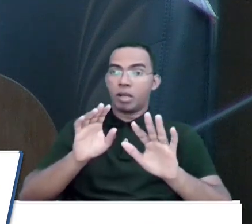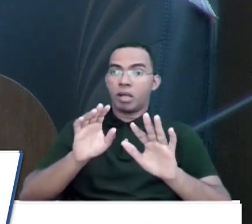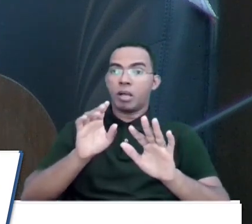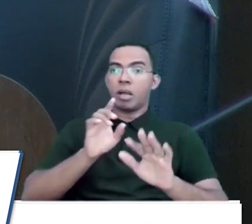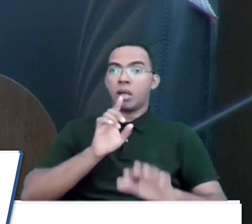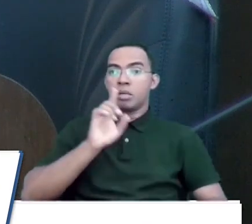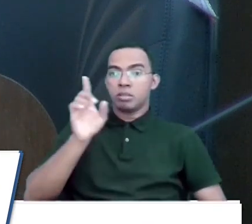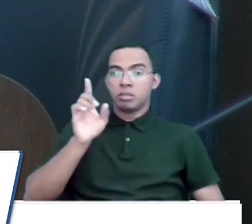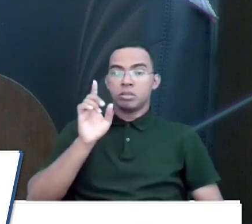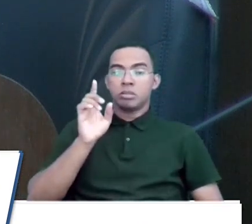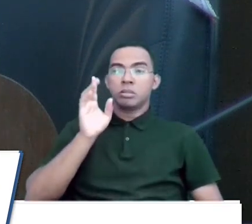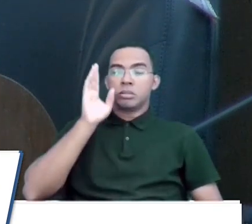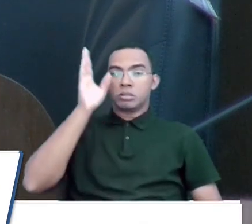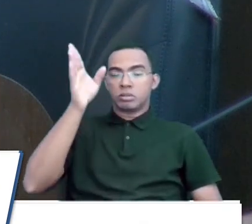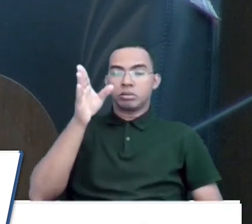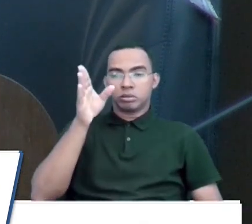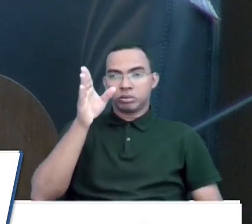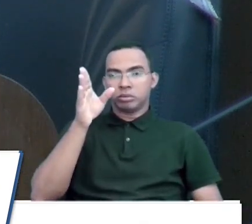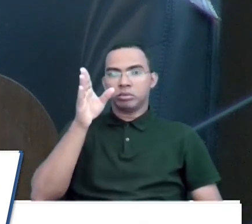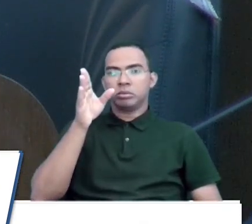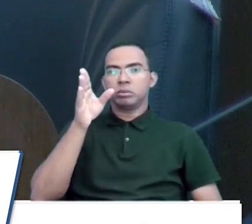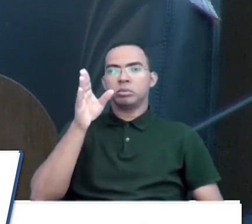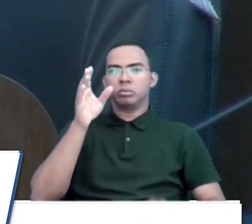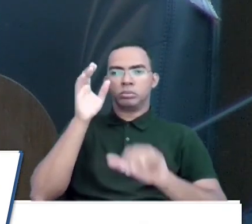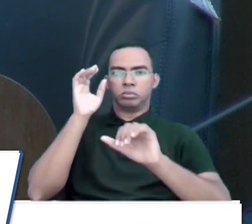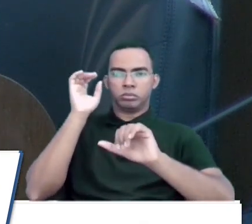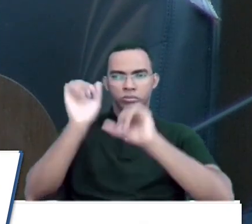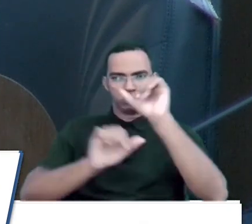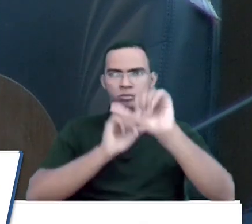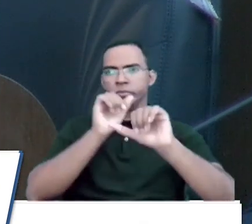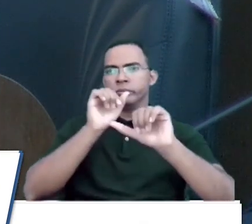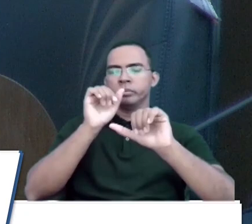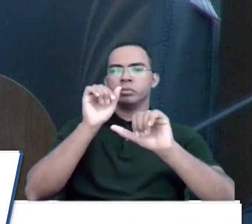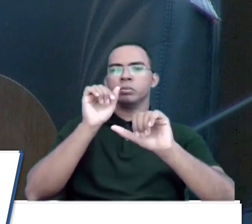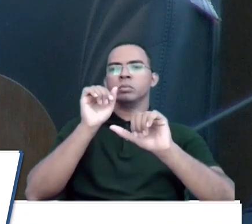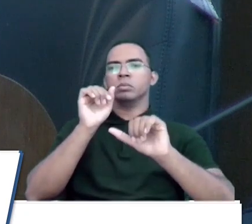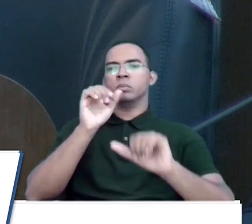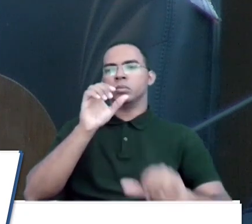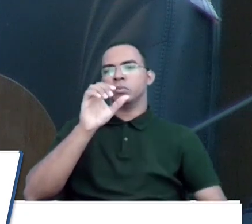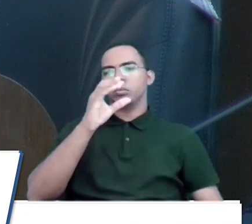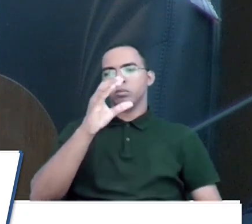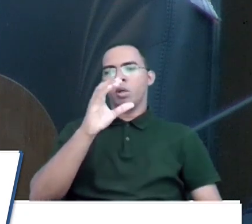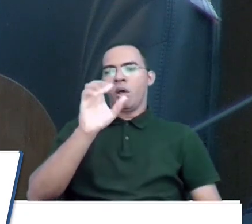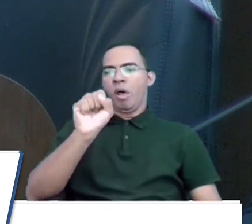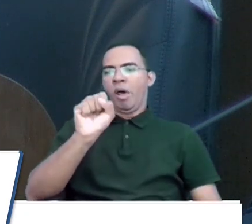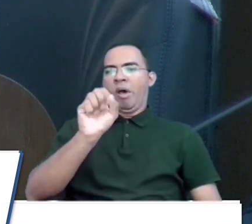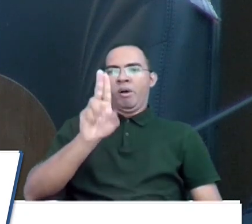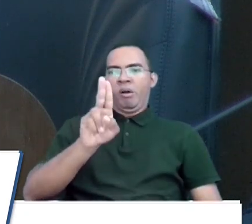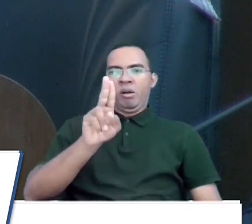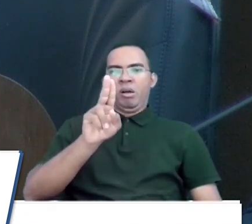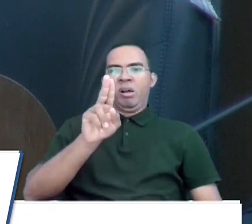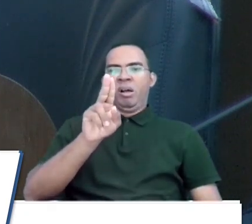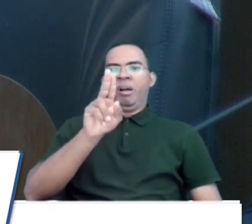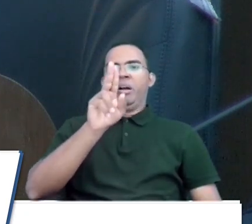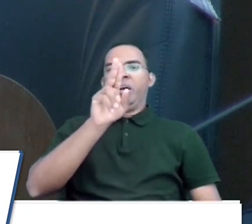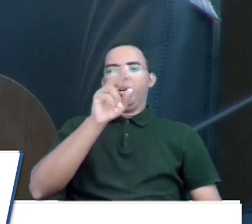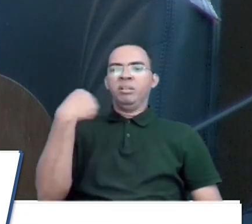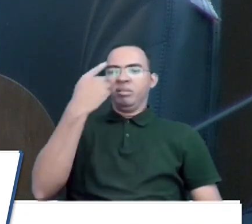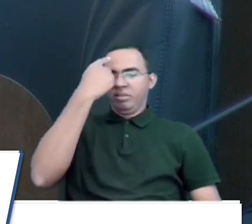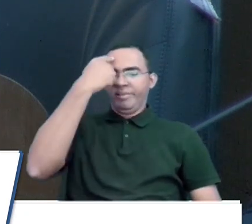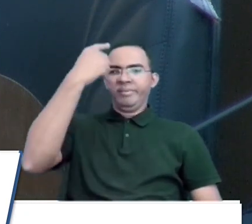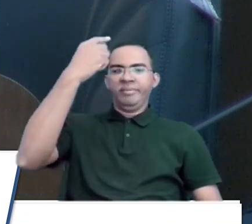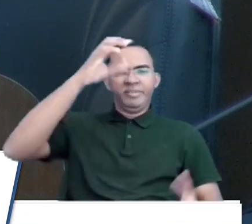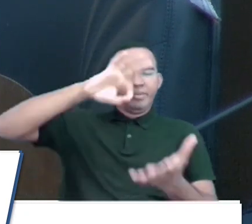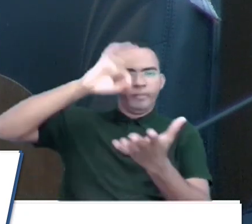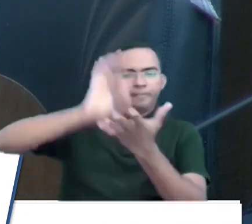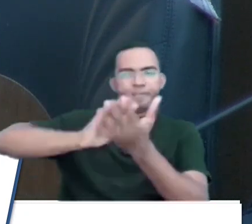nós fomos lá, mudou para o CSU, nós pensávamos que realmente